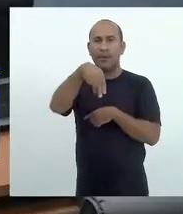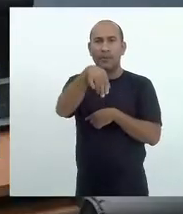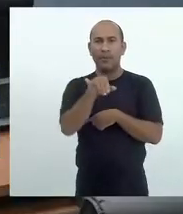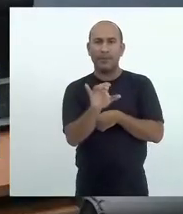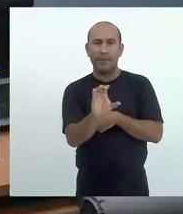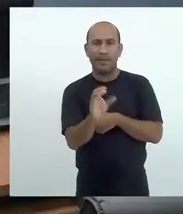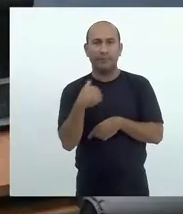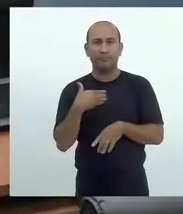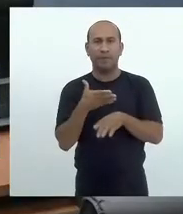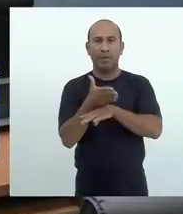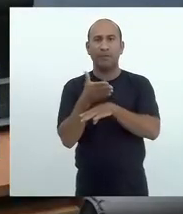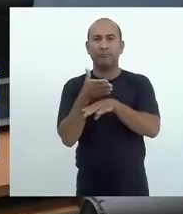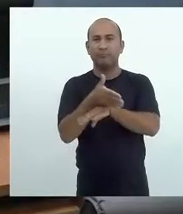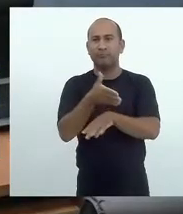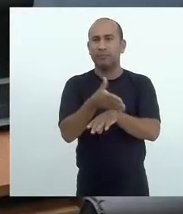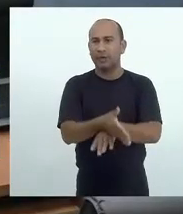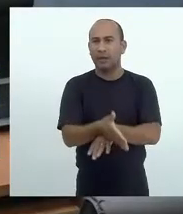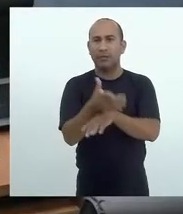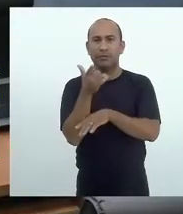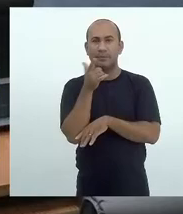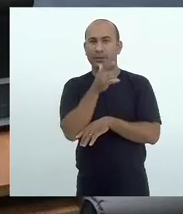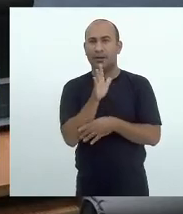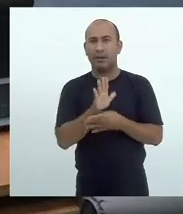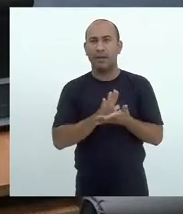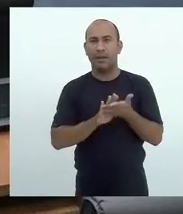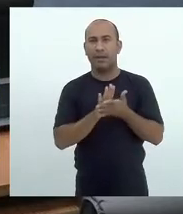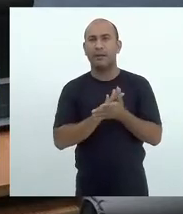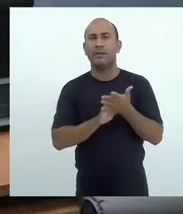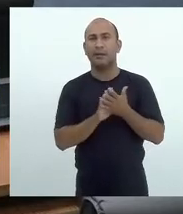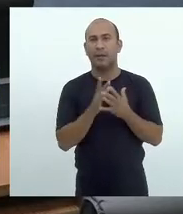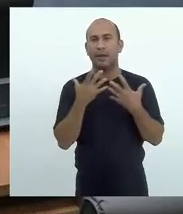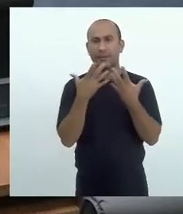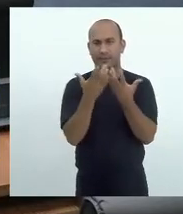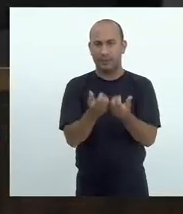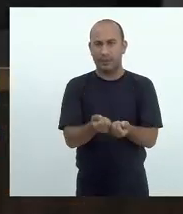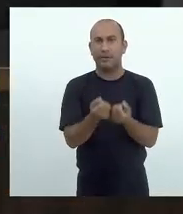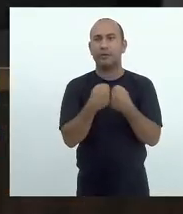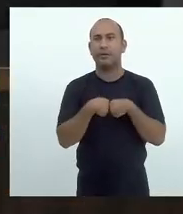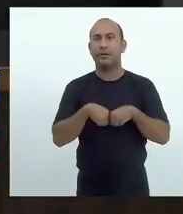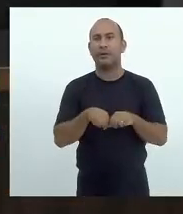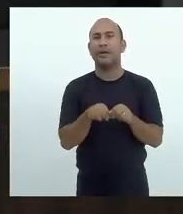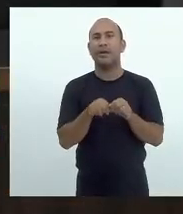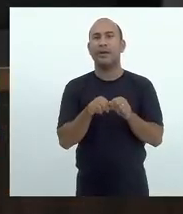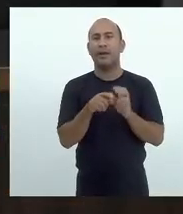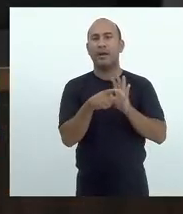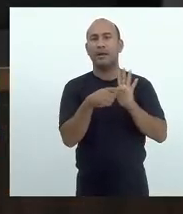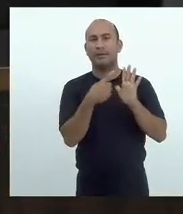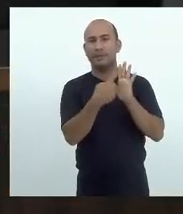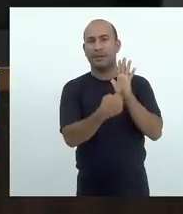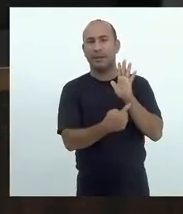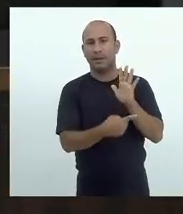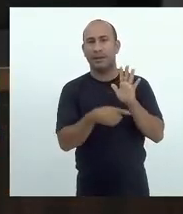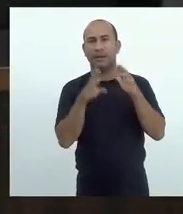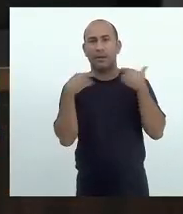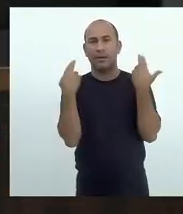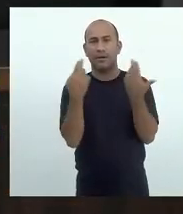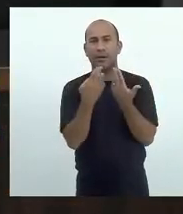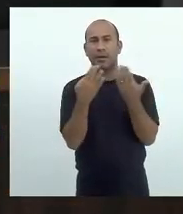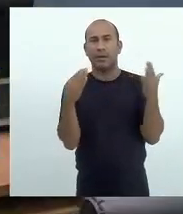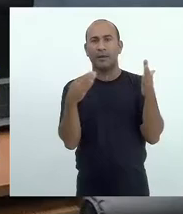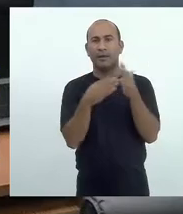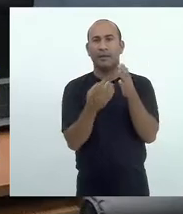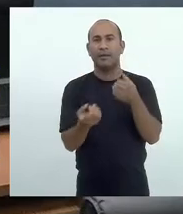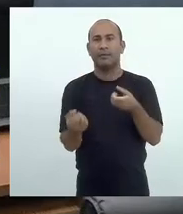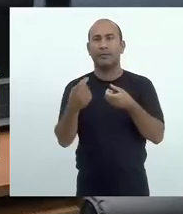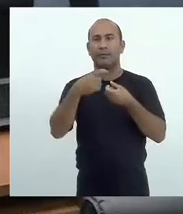consigo me acompanhar, não em máquina nenhuma. Só concedido. 5 minutos para concedido. Ver. Está suspensa a sessão até que se retorne aí os links.